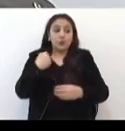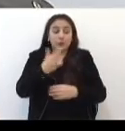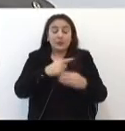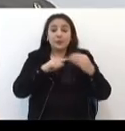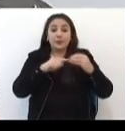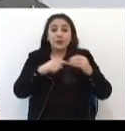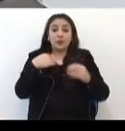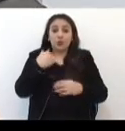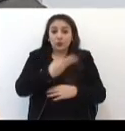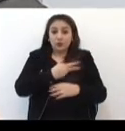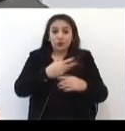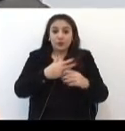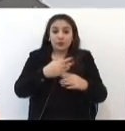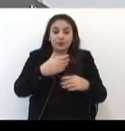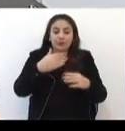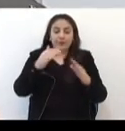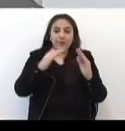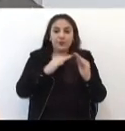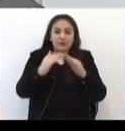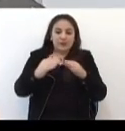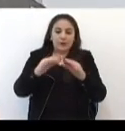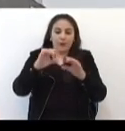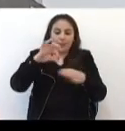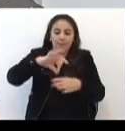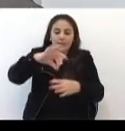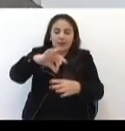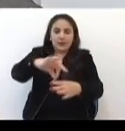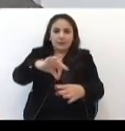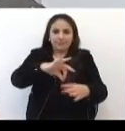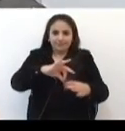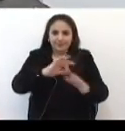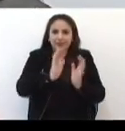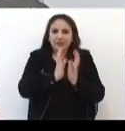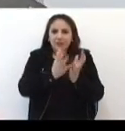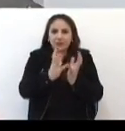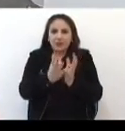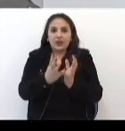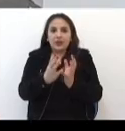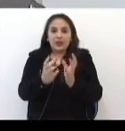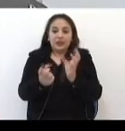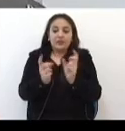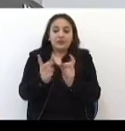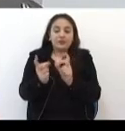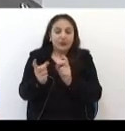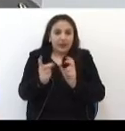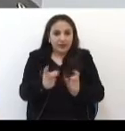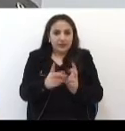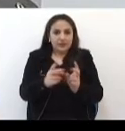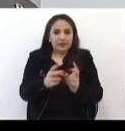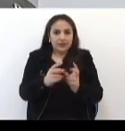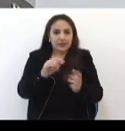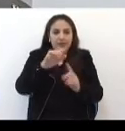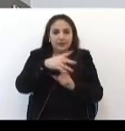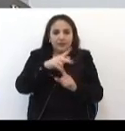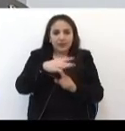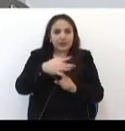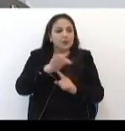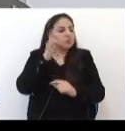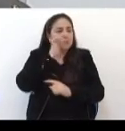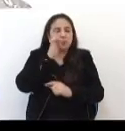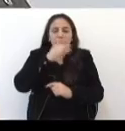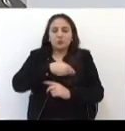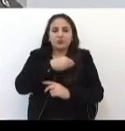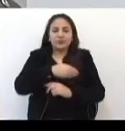vizinho que planta verduras, ele comercializa isso no comércio, vende na feira do produtor, então ele não vai conseguir sobreviver